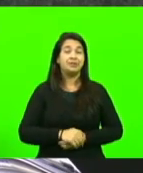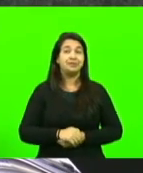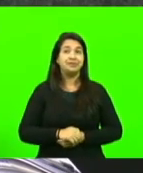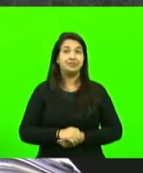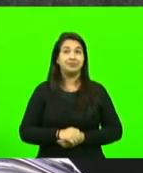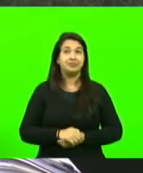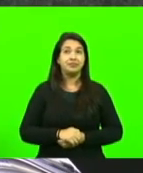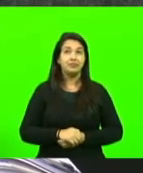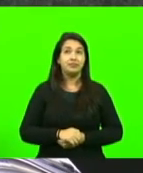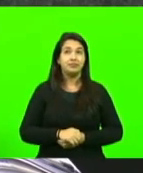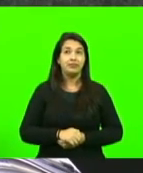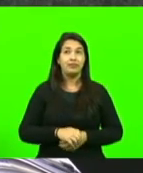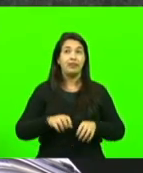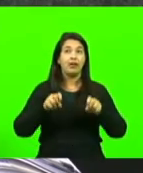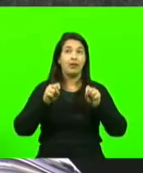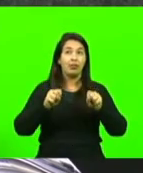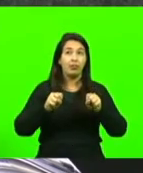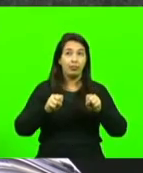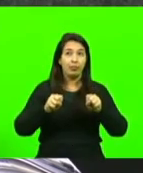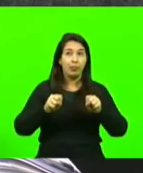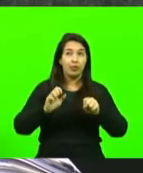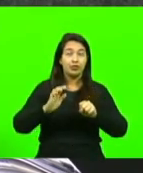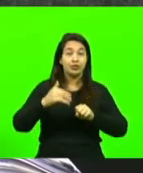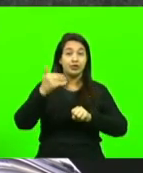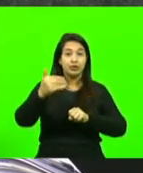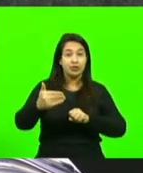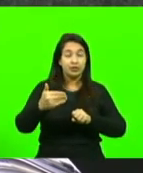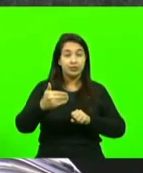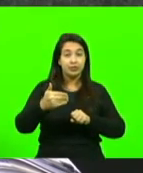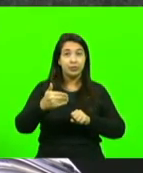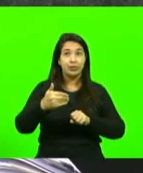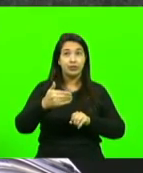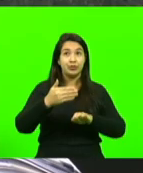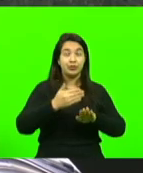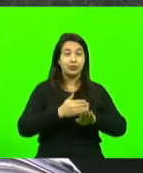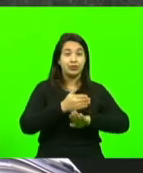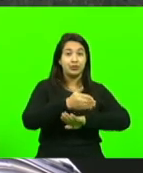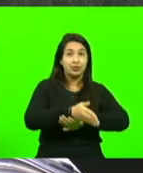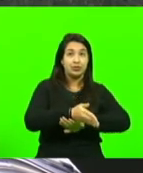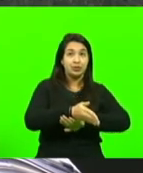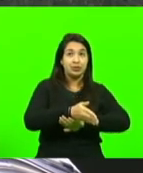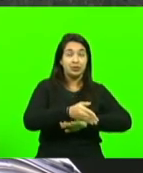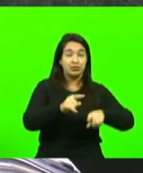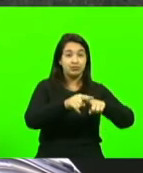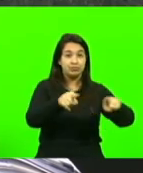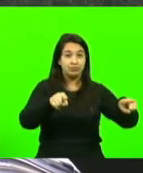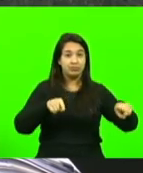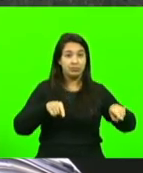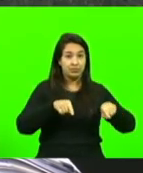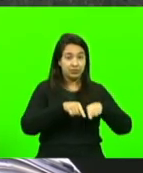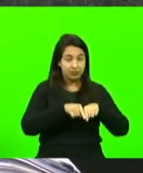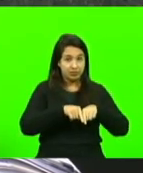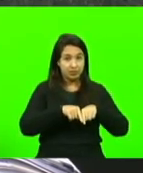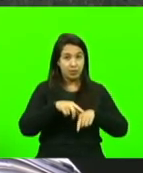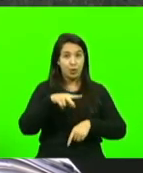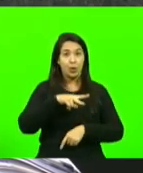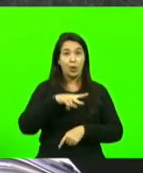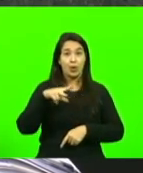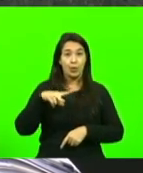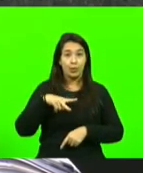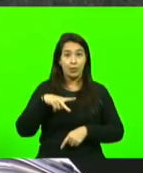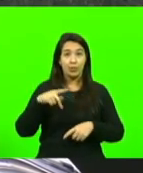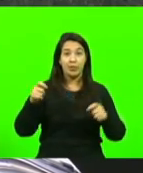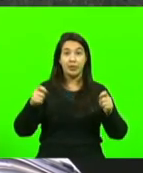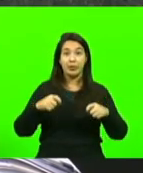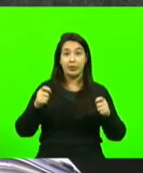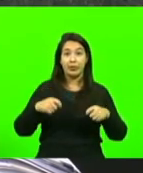para possibilidade de você ocupar espaços públicos para ganhar